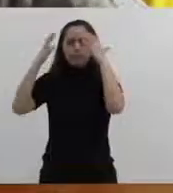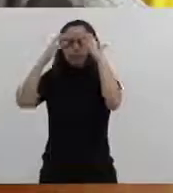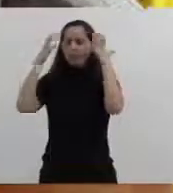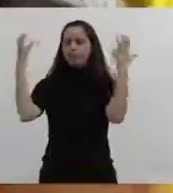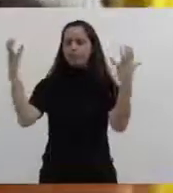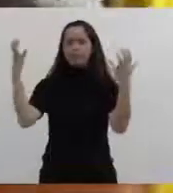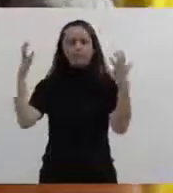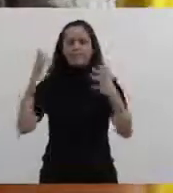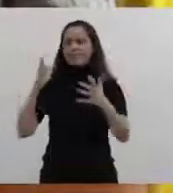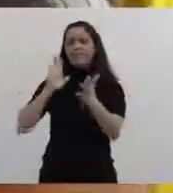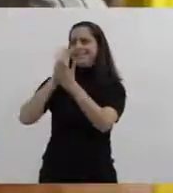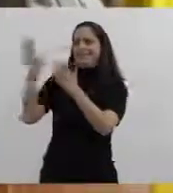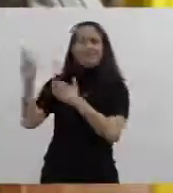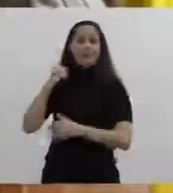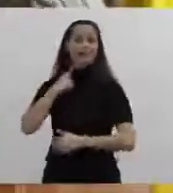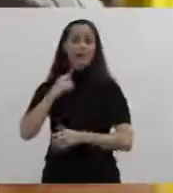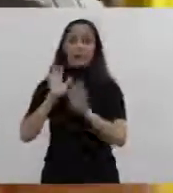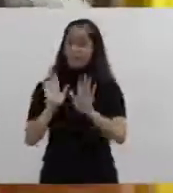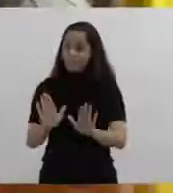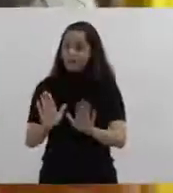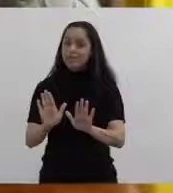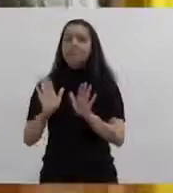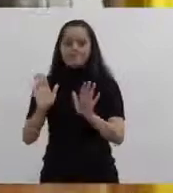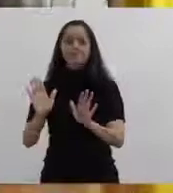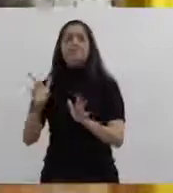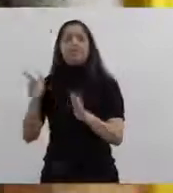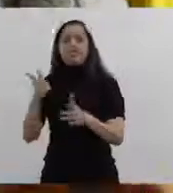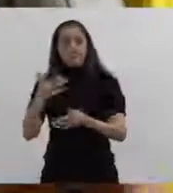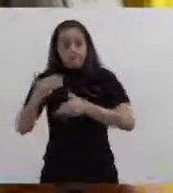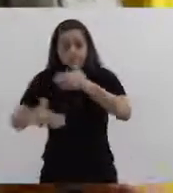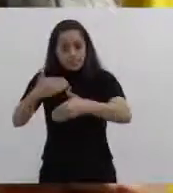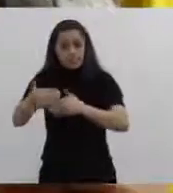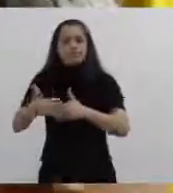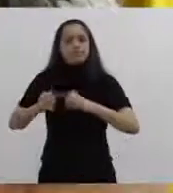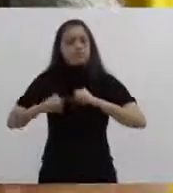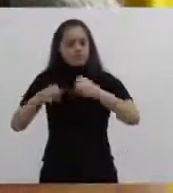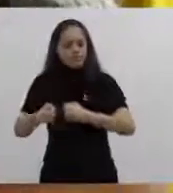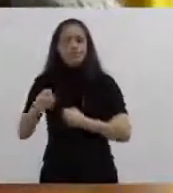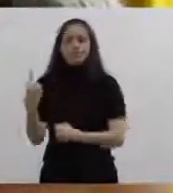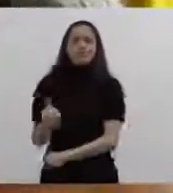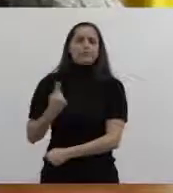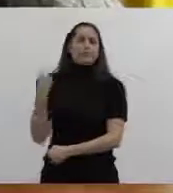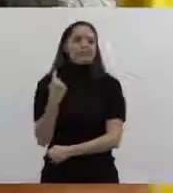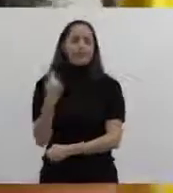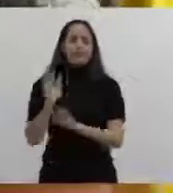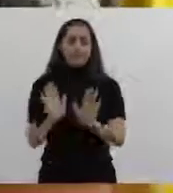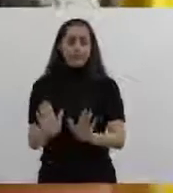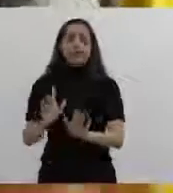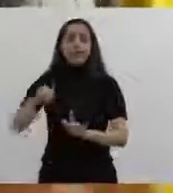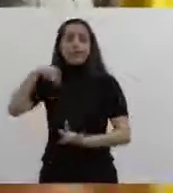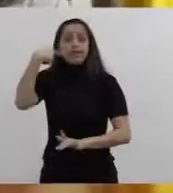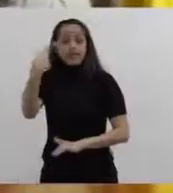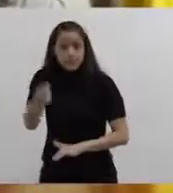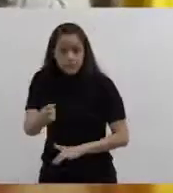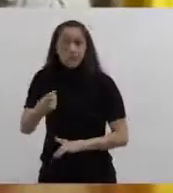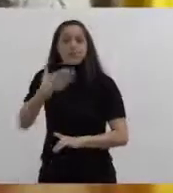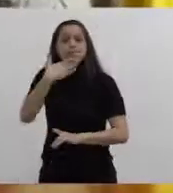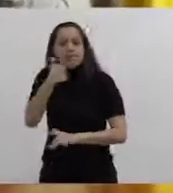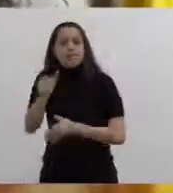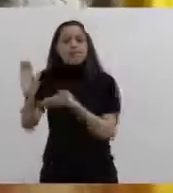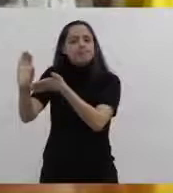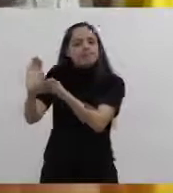possa desenvolver-se com a maior naturalidade possível. Silvana. No ano passado veio uma psicopedagoga em outubro. Quando chegou